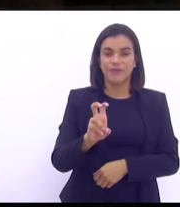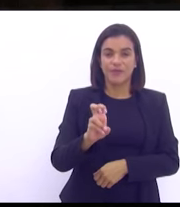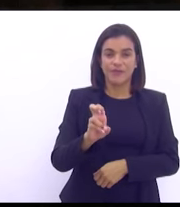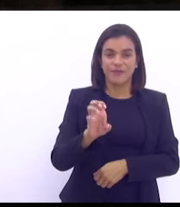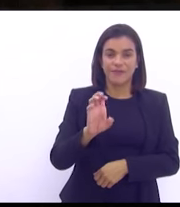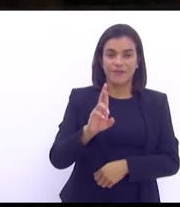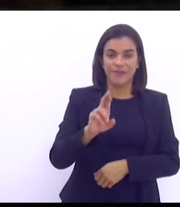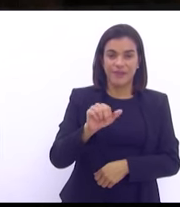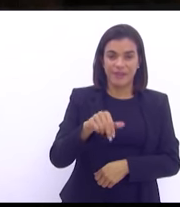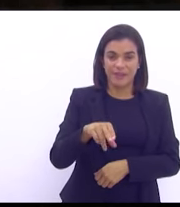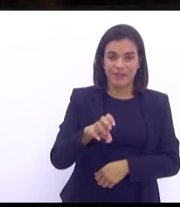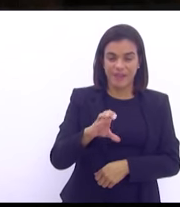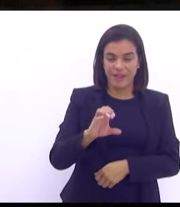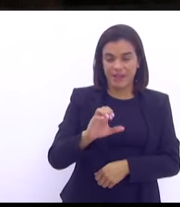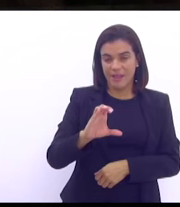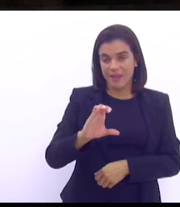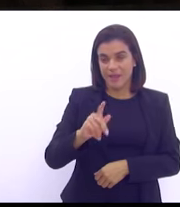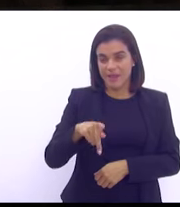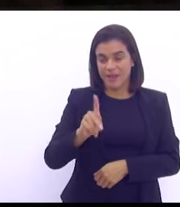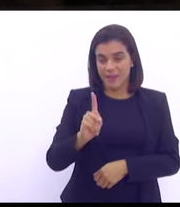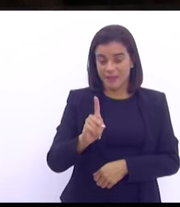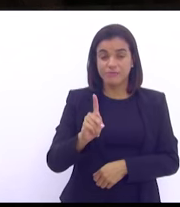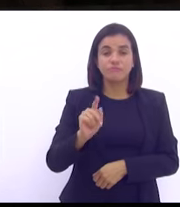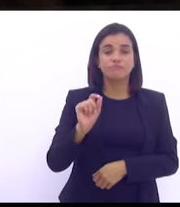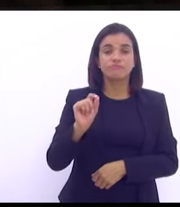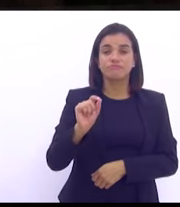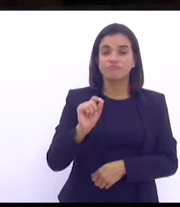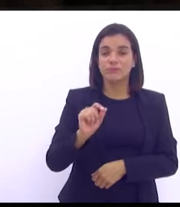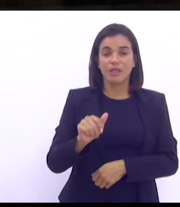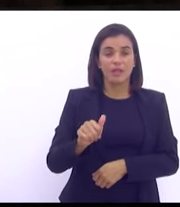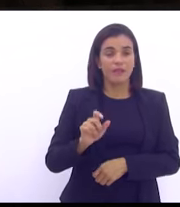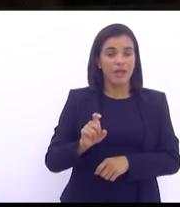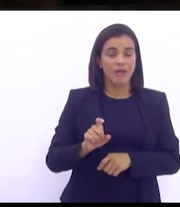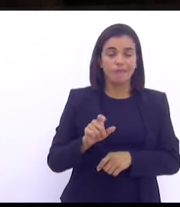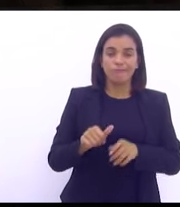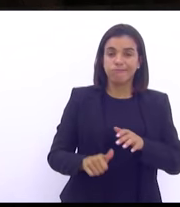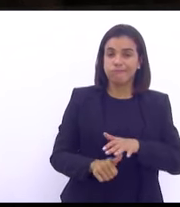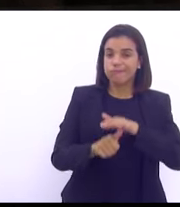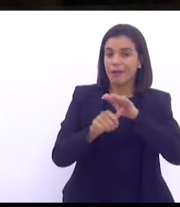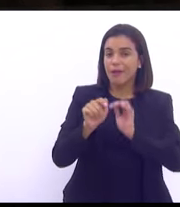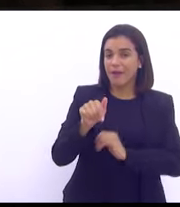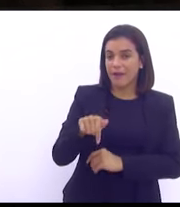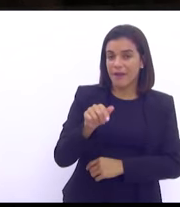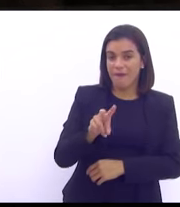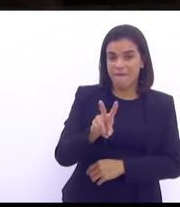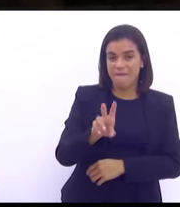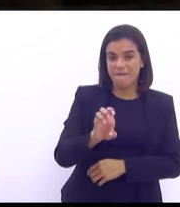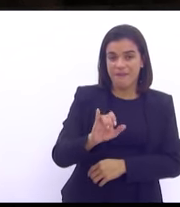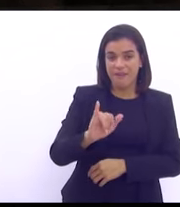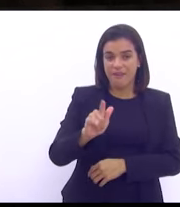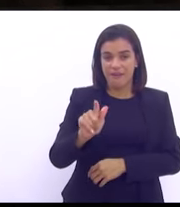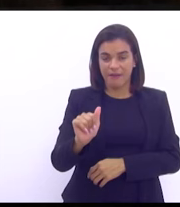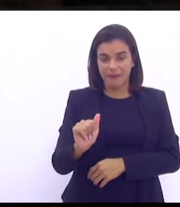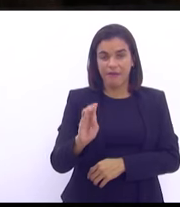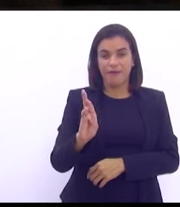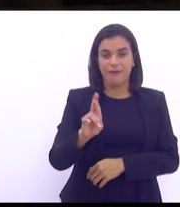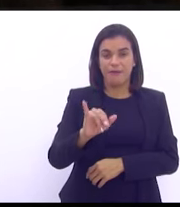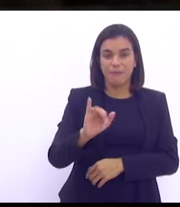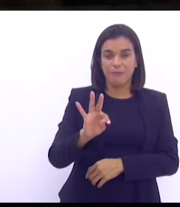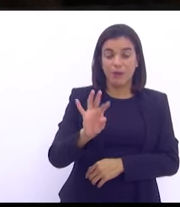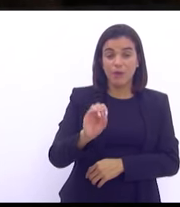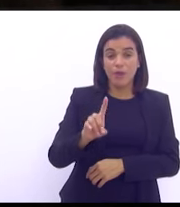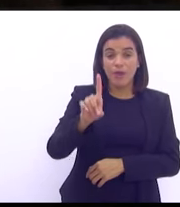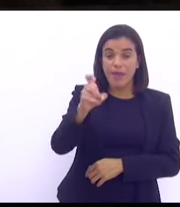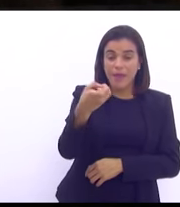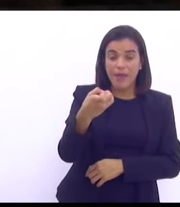onde presidia a SEDAI o falecido Veiga Brito, que já foi presidente do Clube de